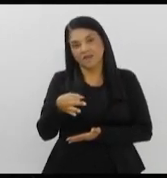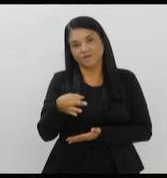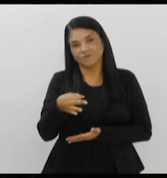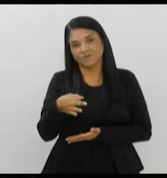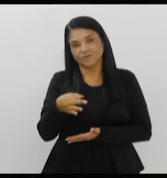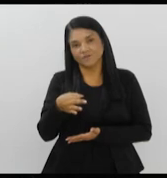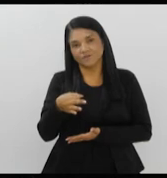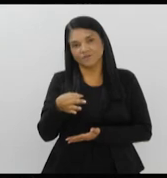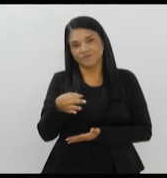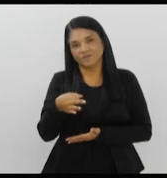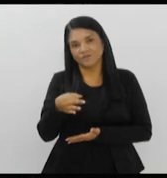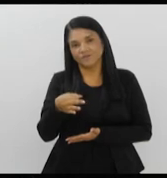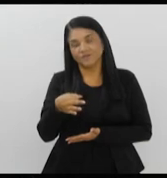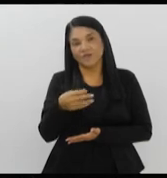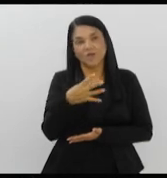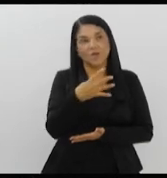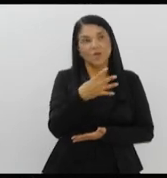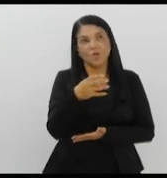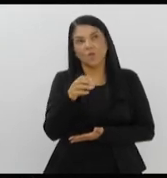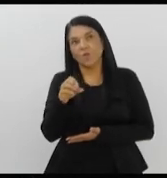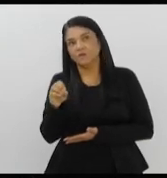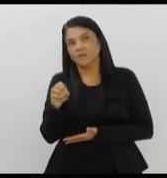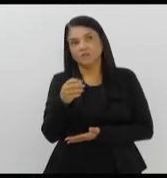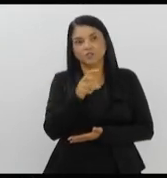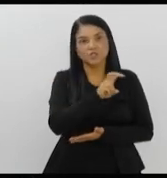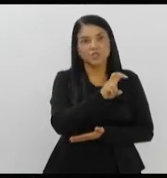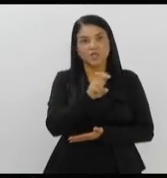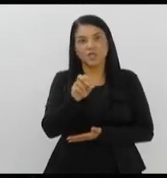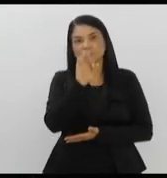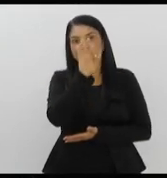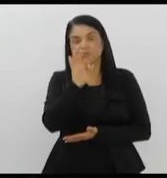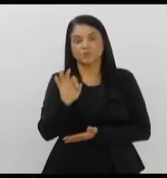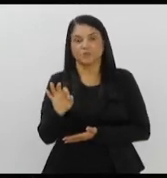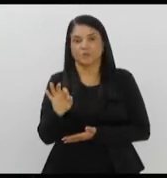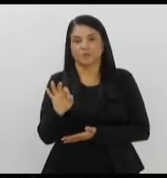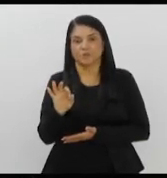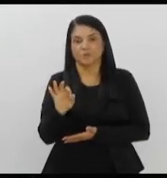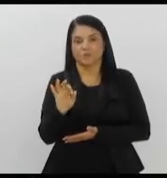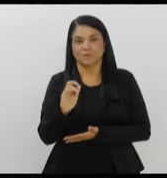400%, 500% do preço médio cobrado em qualquer outra cidade do estado do Rio de Janeiro.